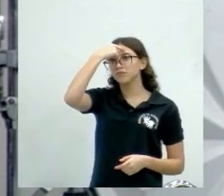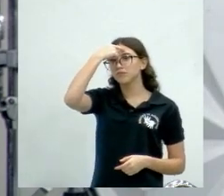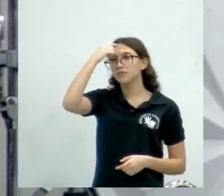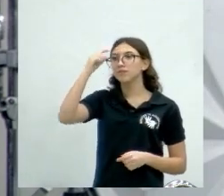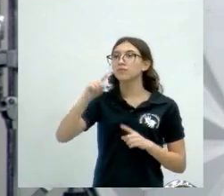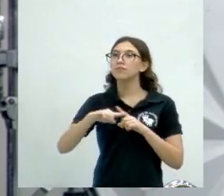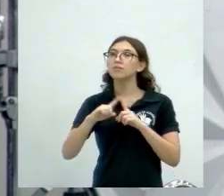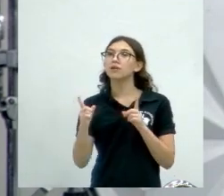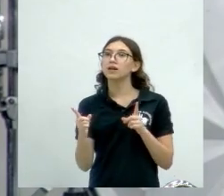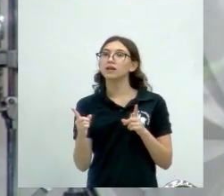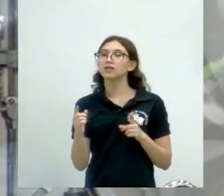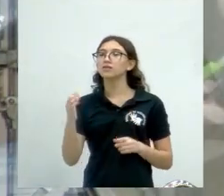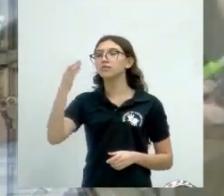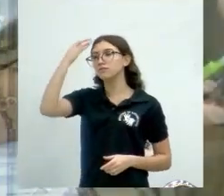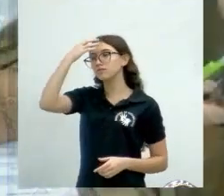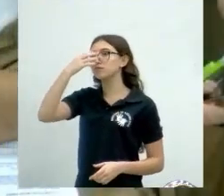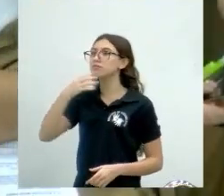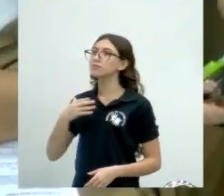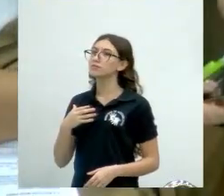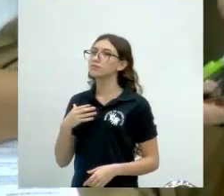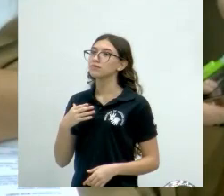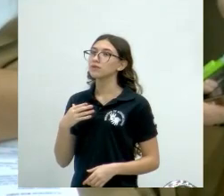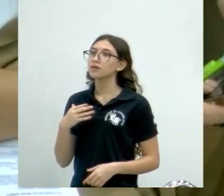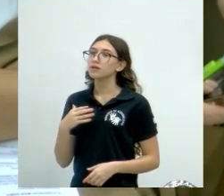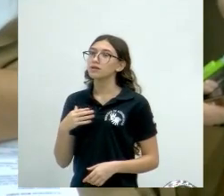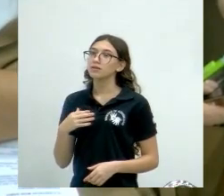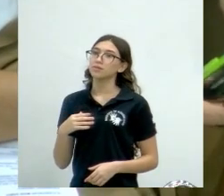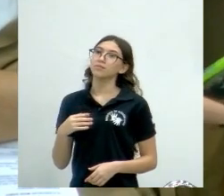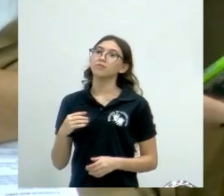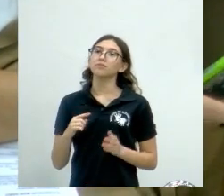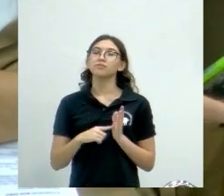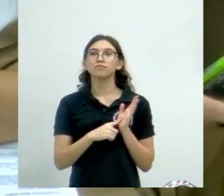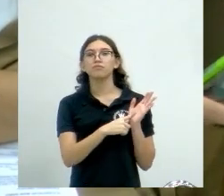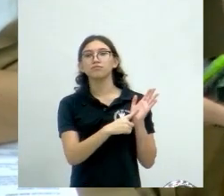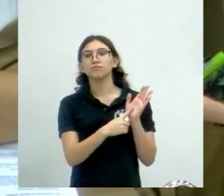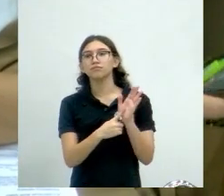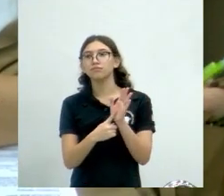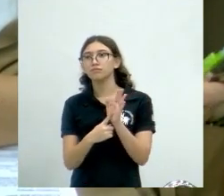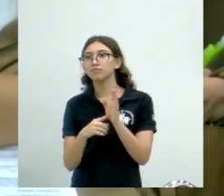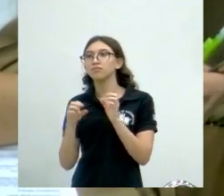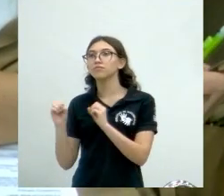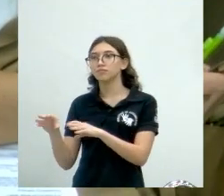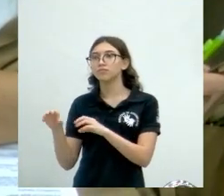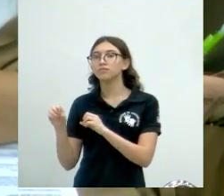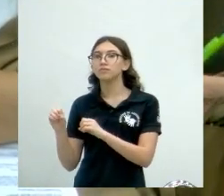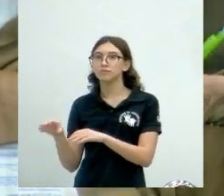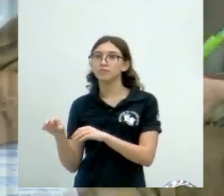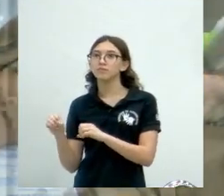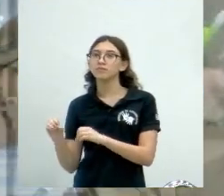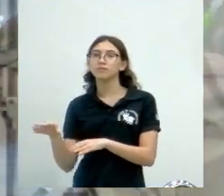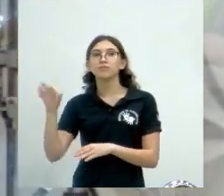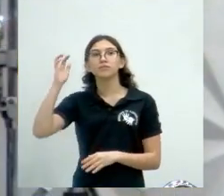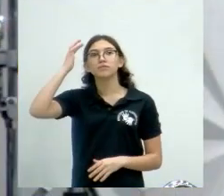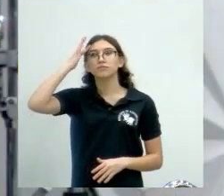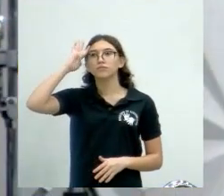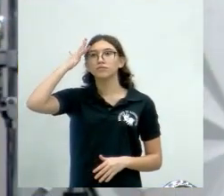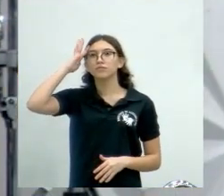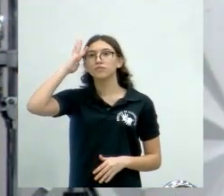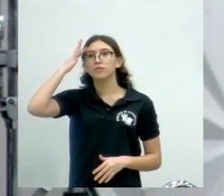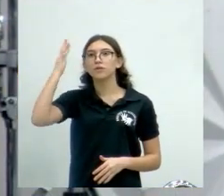de caráter. Ensino, instrução, que compõe a sabedoria, tem a ver com aquilo que eu